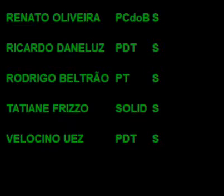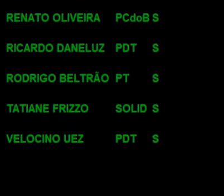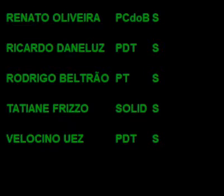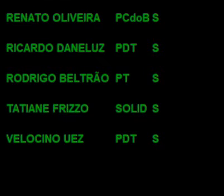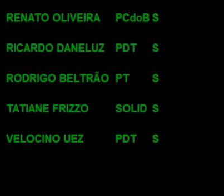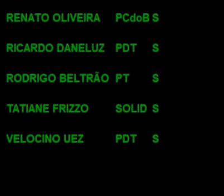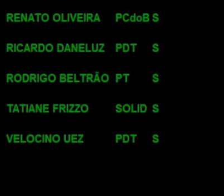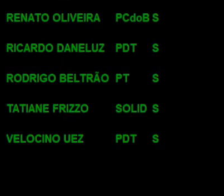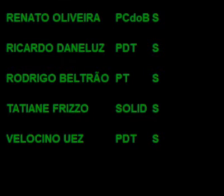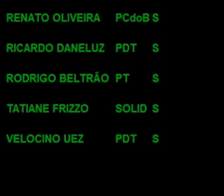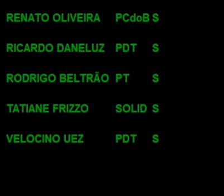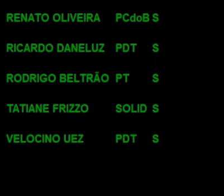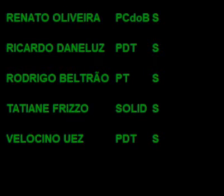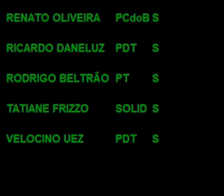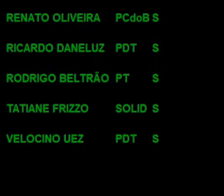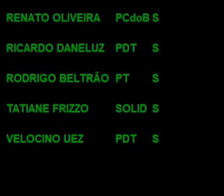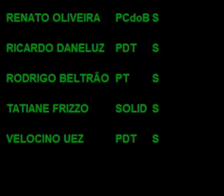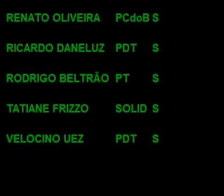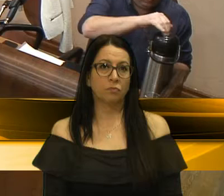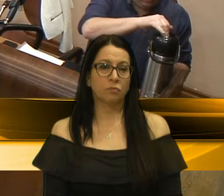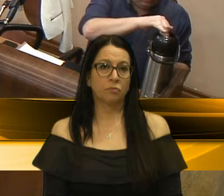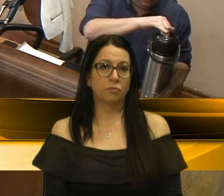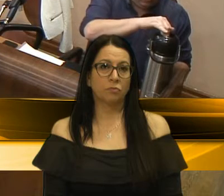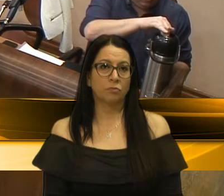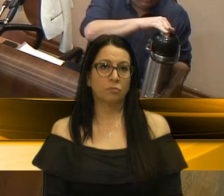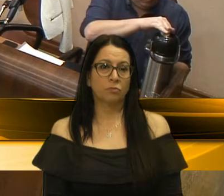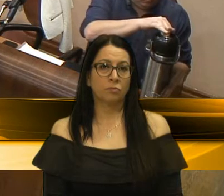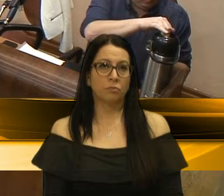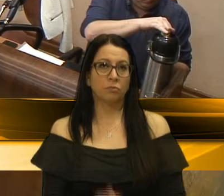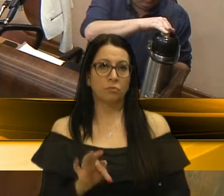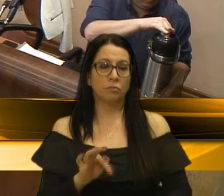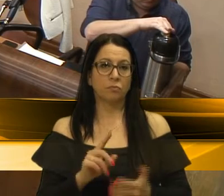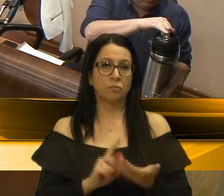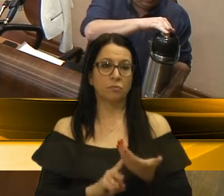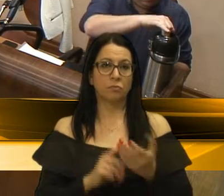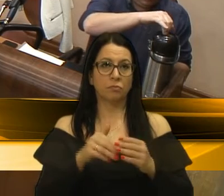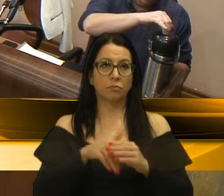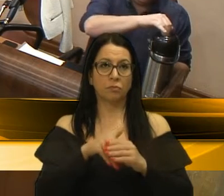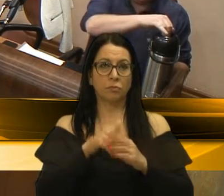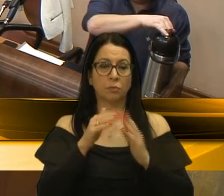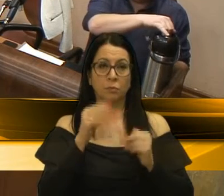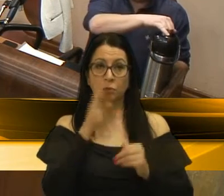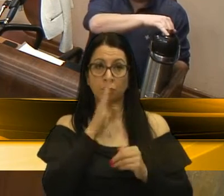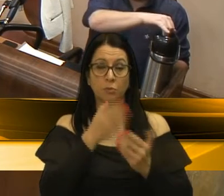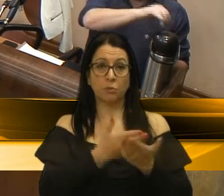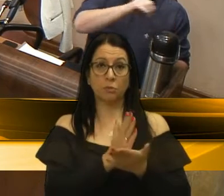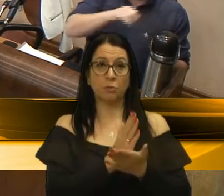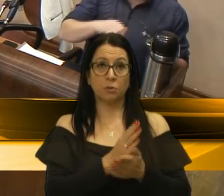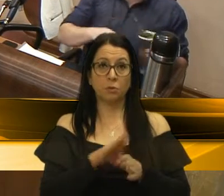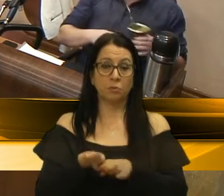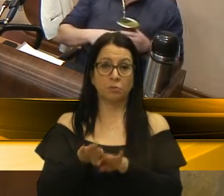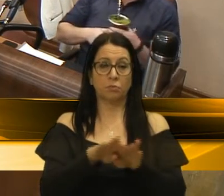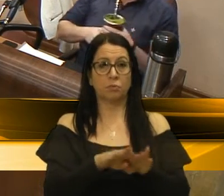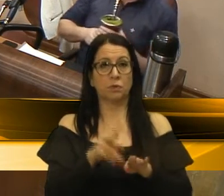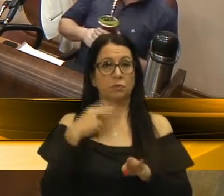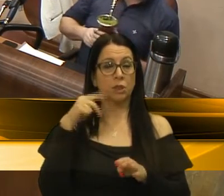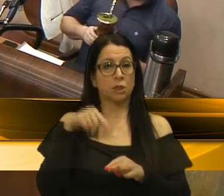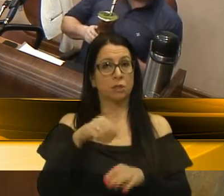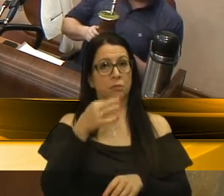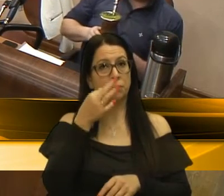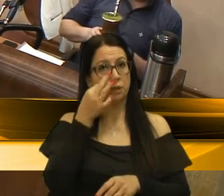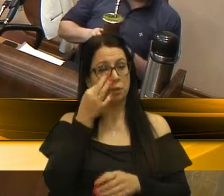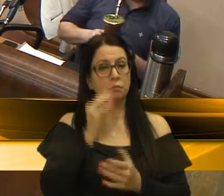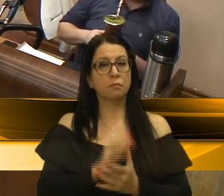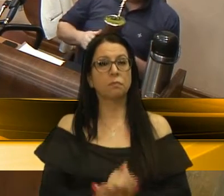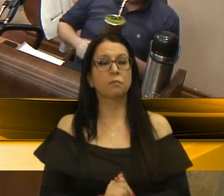serrador disso os votos encerrada a votação o regime de urgência foi aprovado por unanimidade dos vereadores presentes